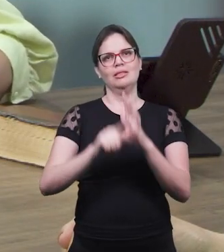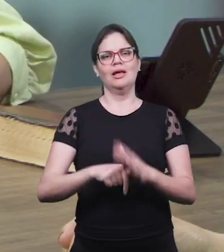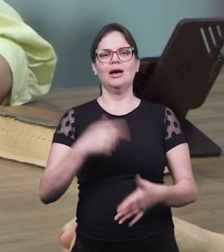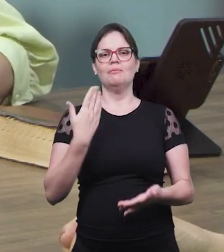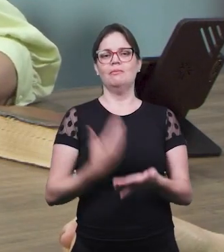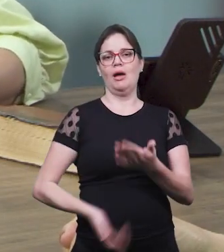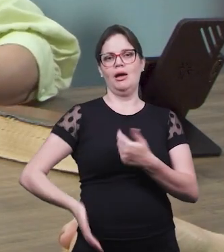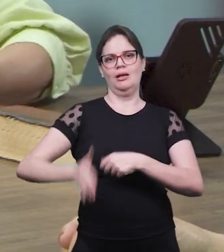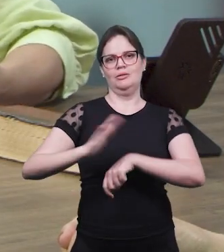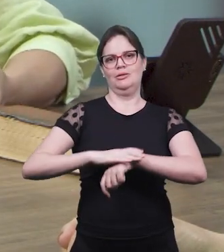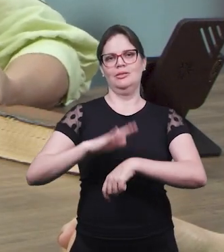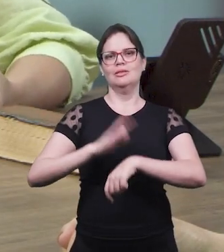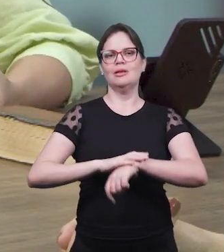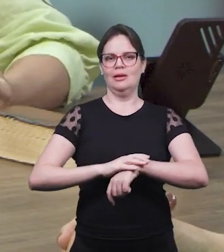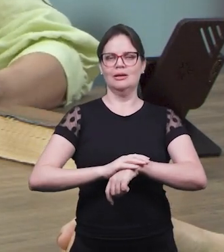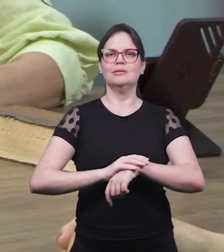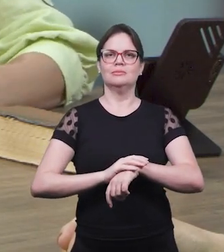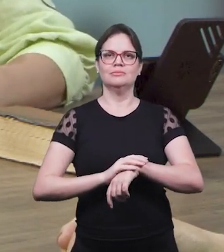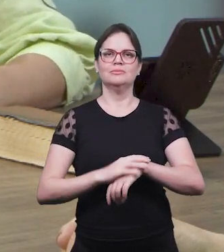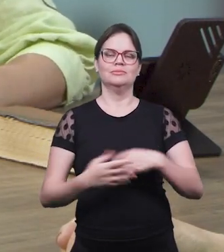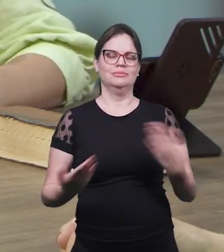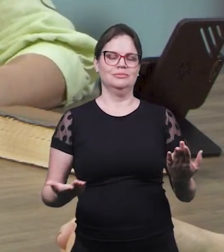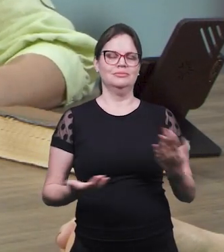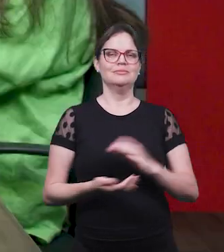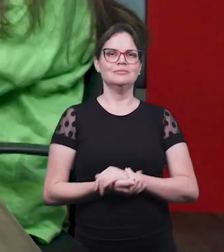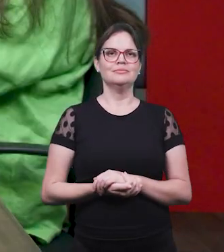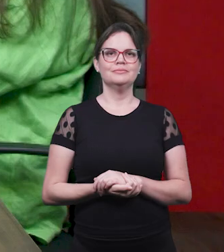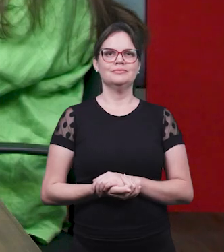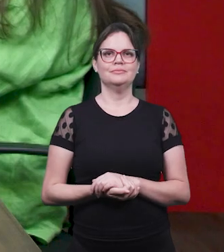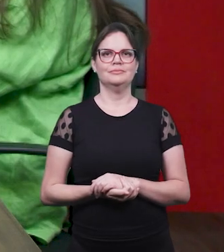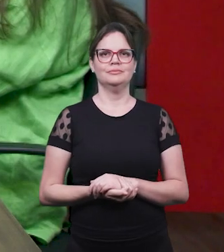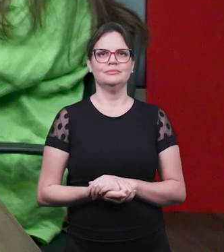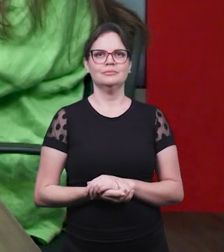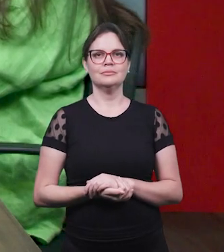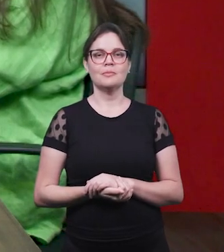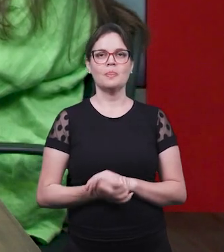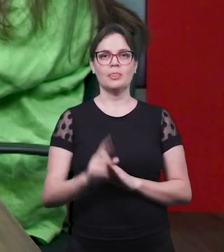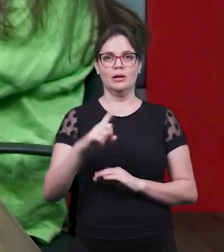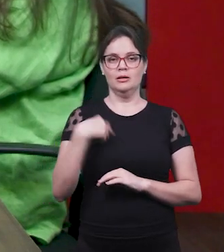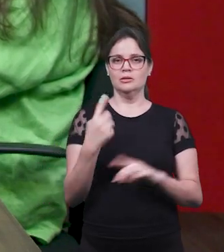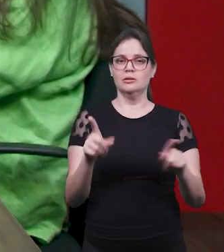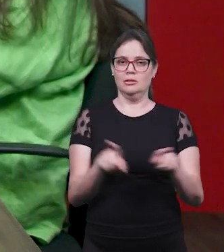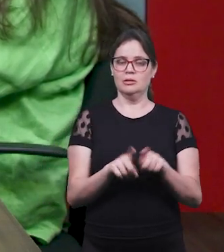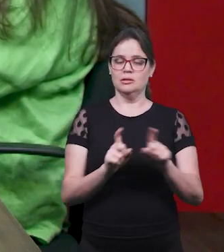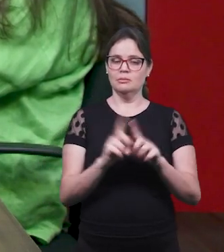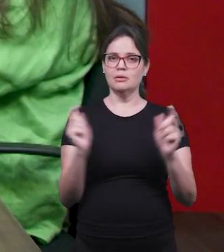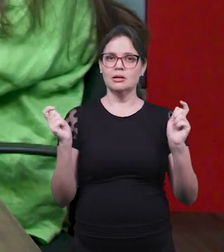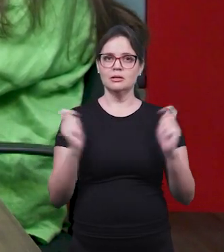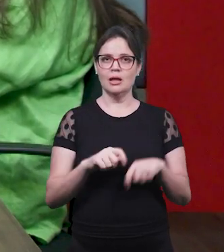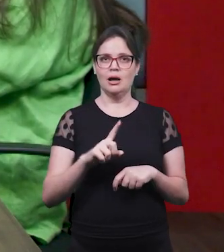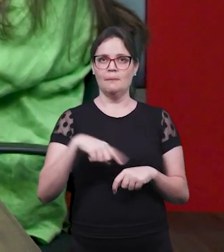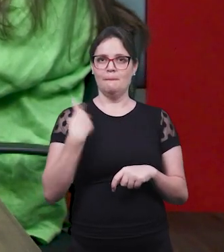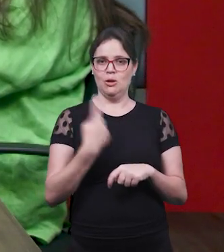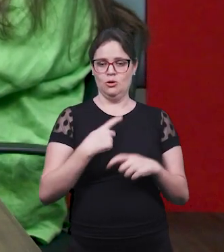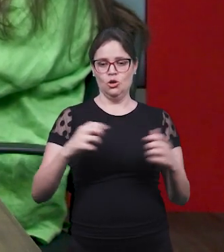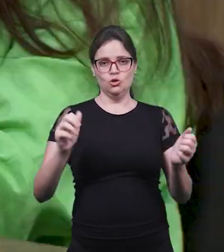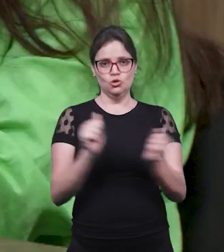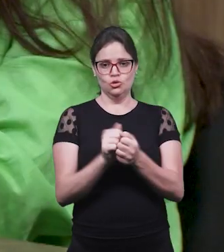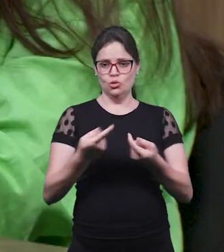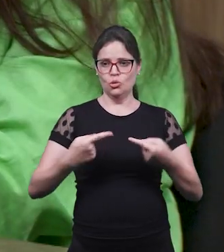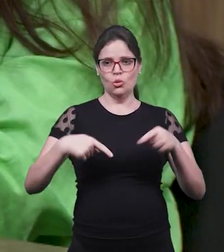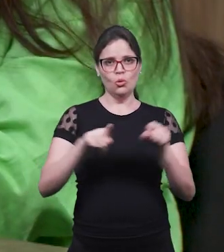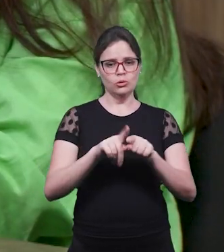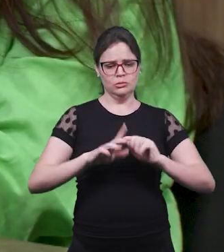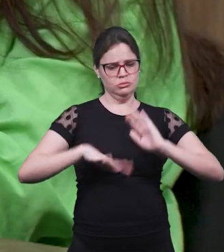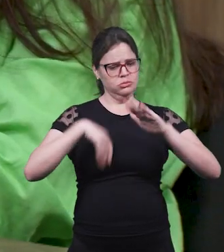do Senhor nos projetos mais importantes para nós, né? É verdade, nós podemos também construir, né, esta história